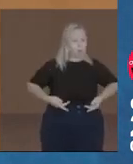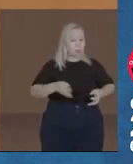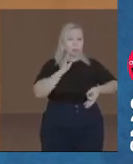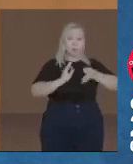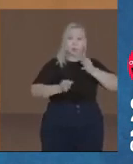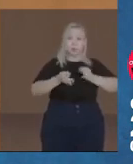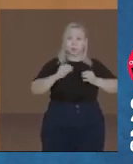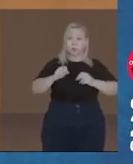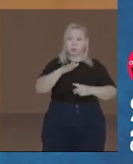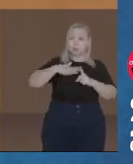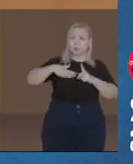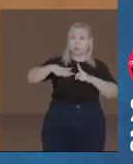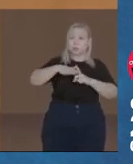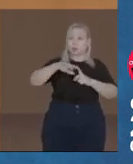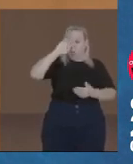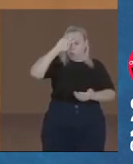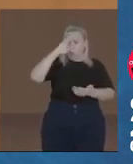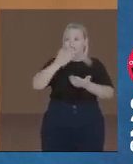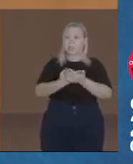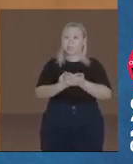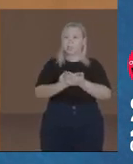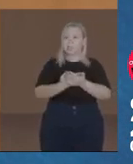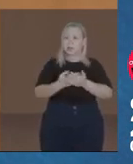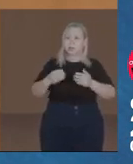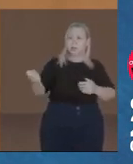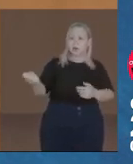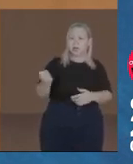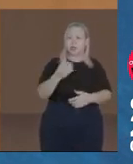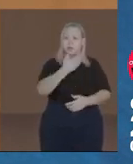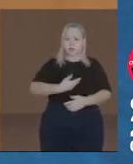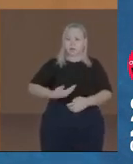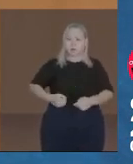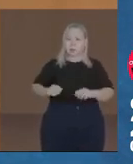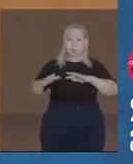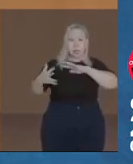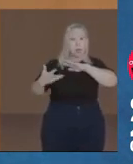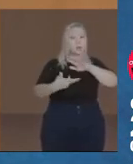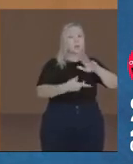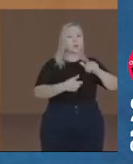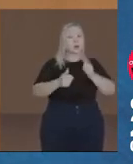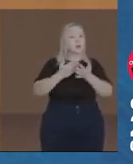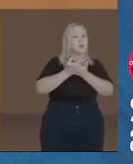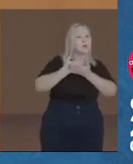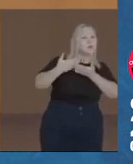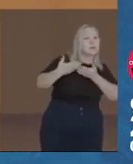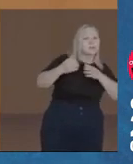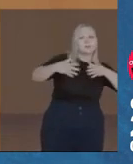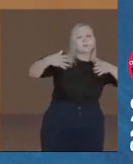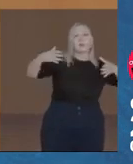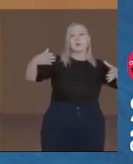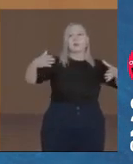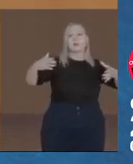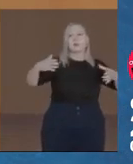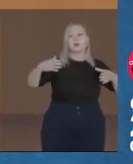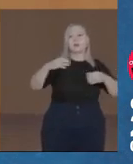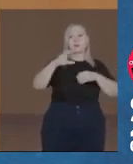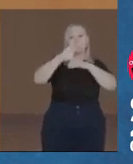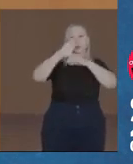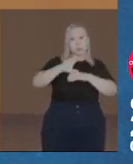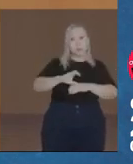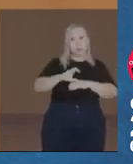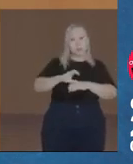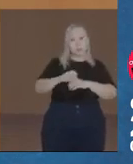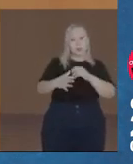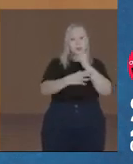construí-los. Nós podemos ser felizes juntos e eu tenho certeza que